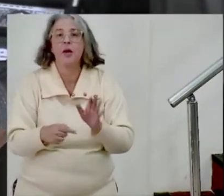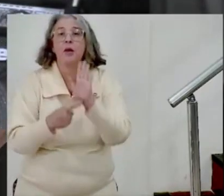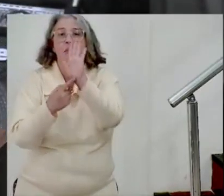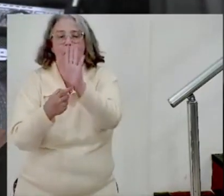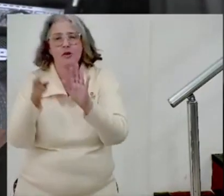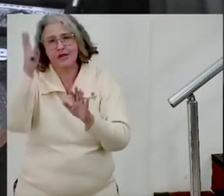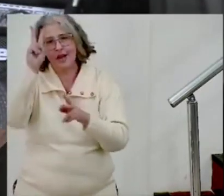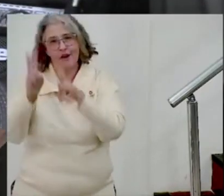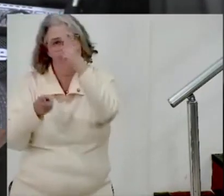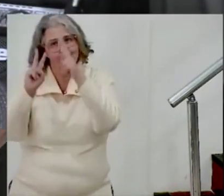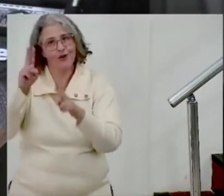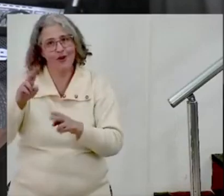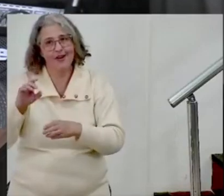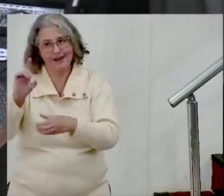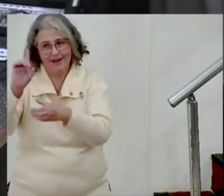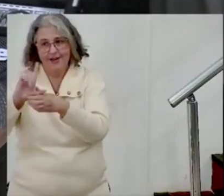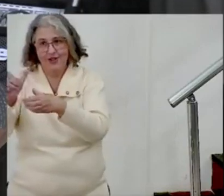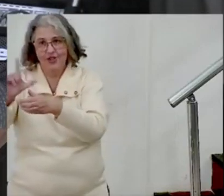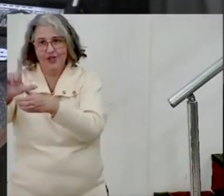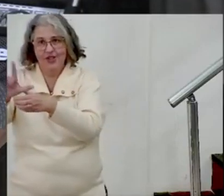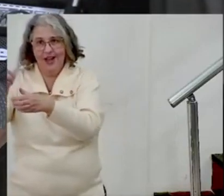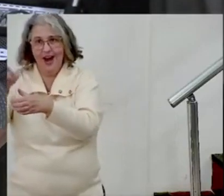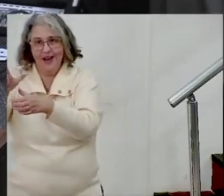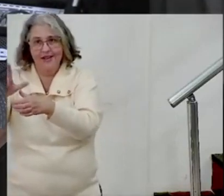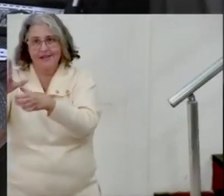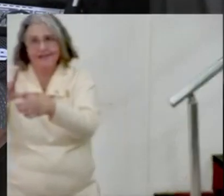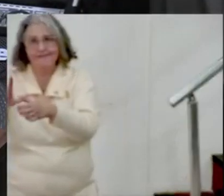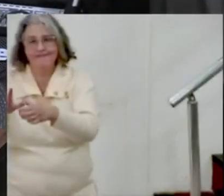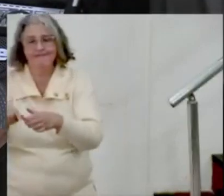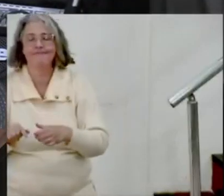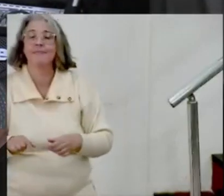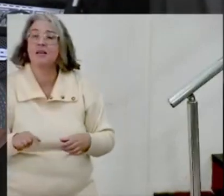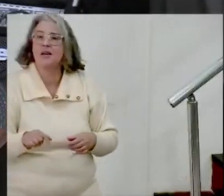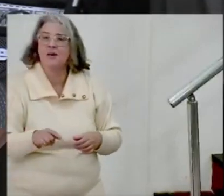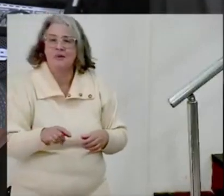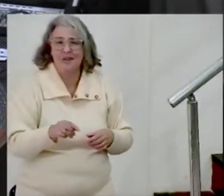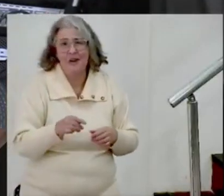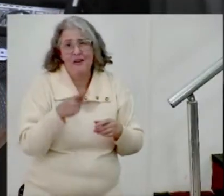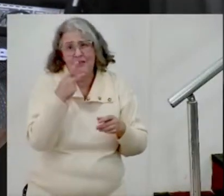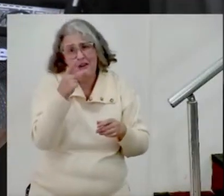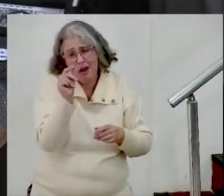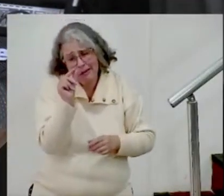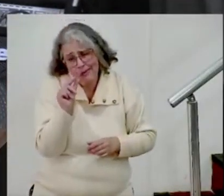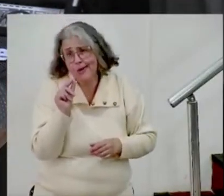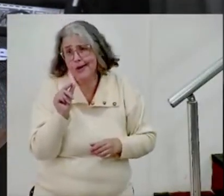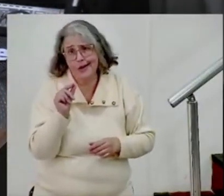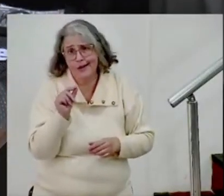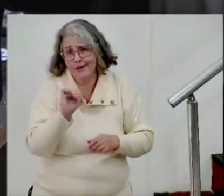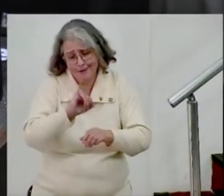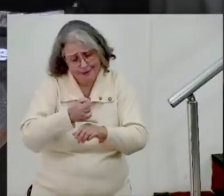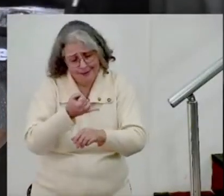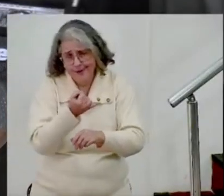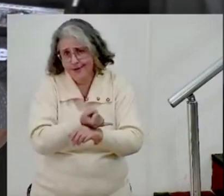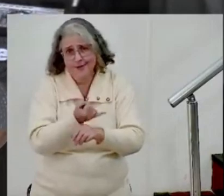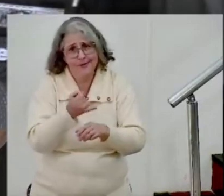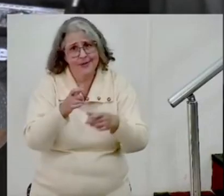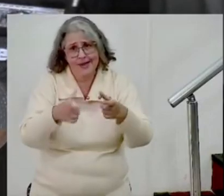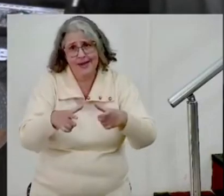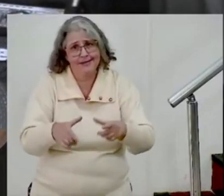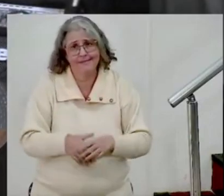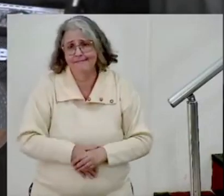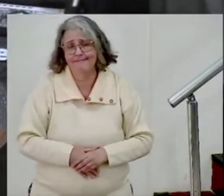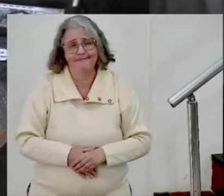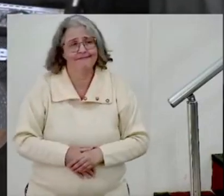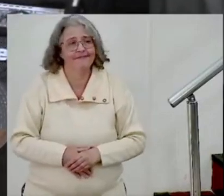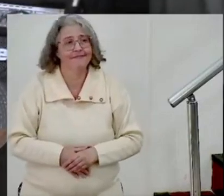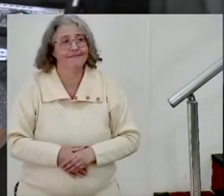para a posteridade. Olha só o que eu fiz. Detalhe, ele fez os registros de pedra lá em Nínive, de qual cidade